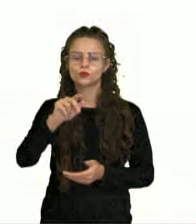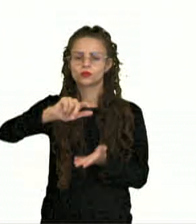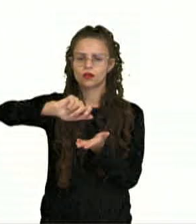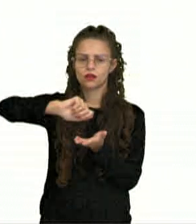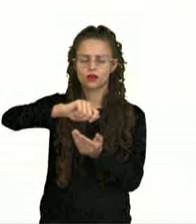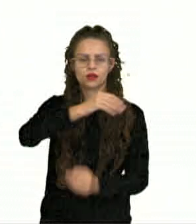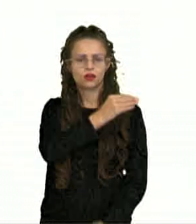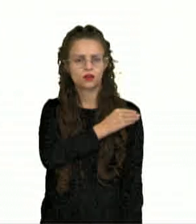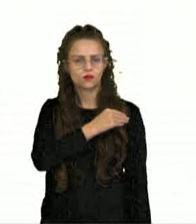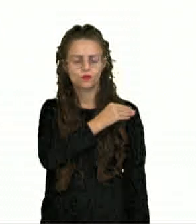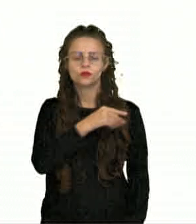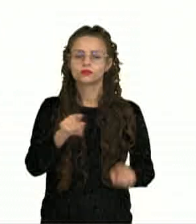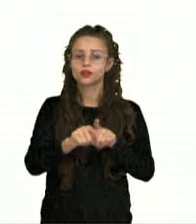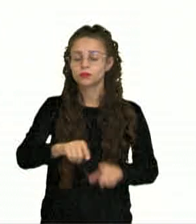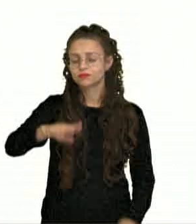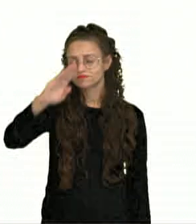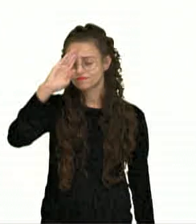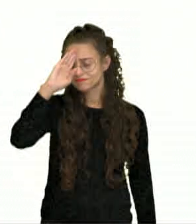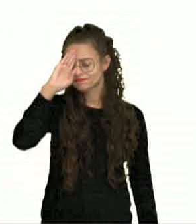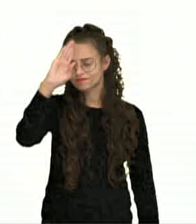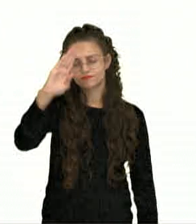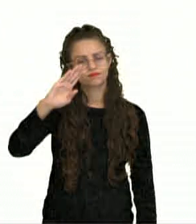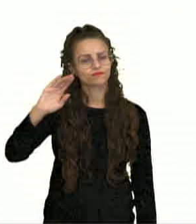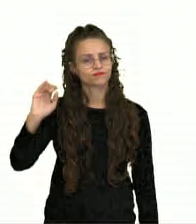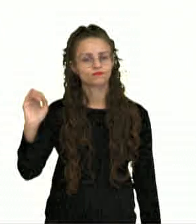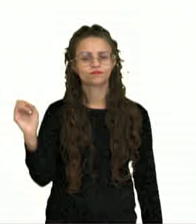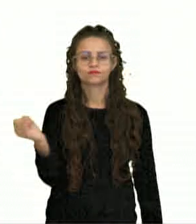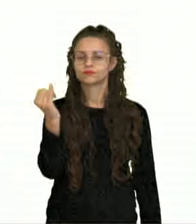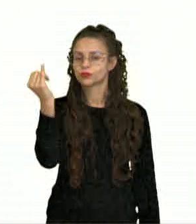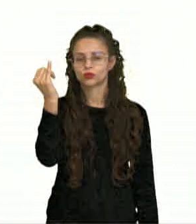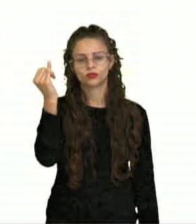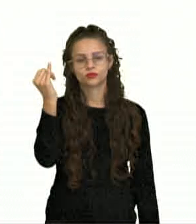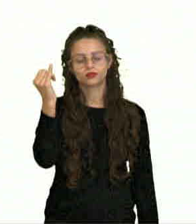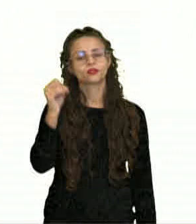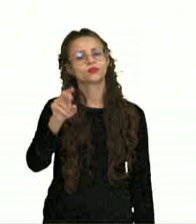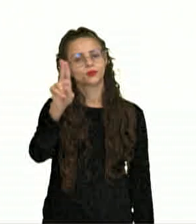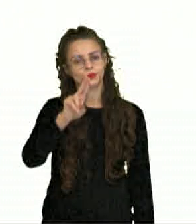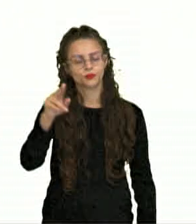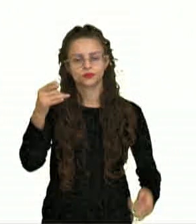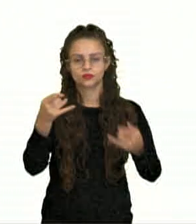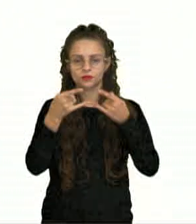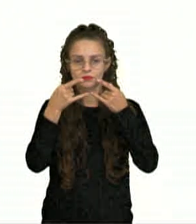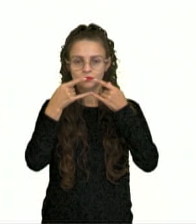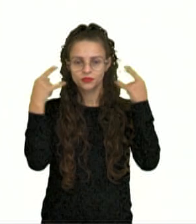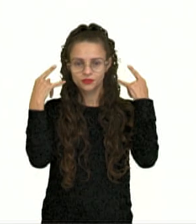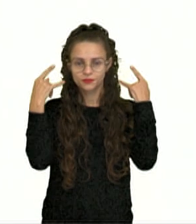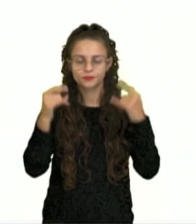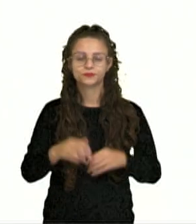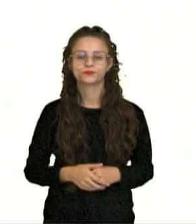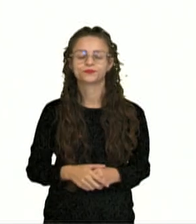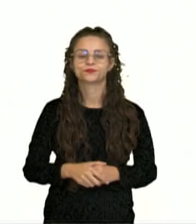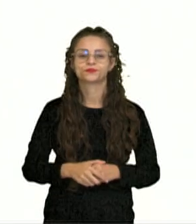gel e é imprescindível, quer dizer, é importantíssimo, é vital que você use máscara.